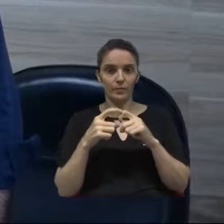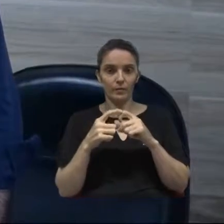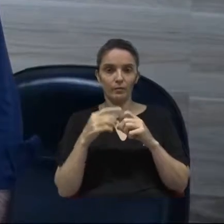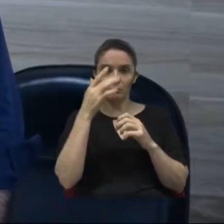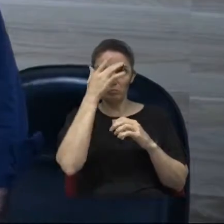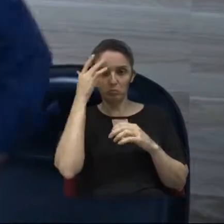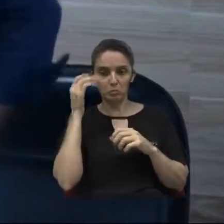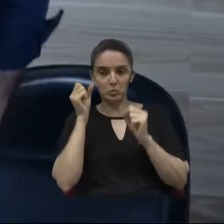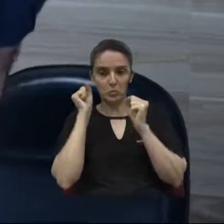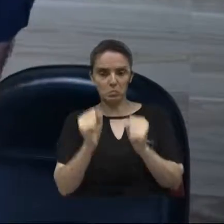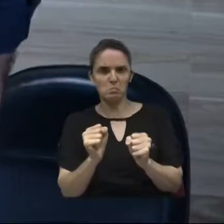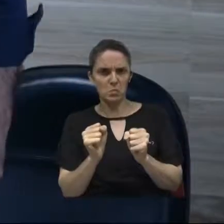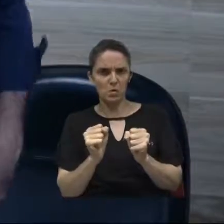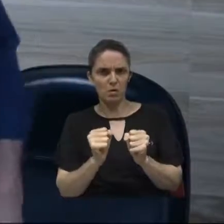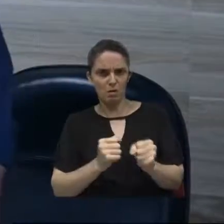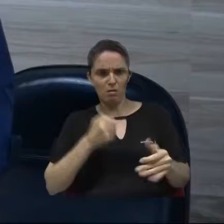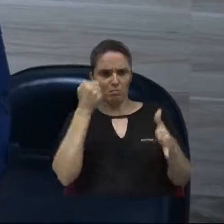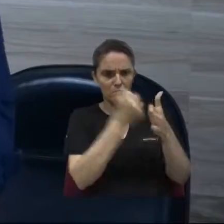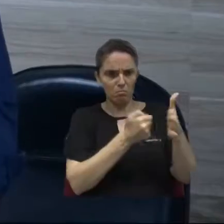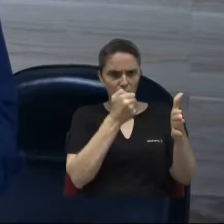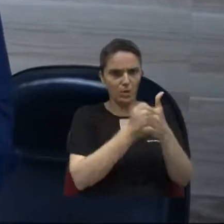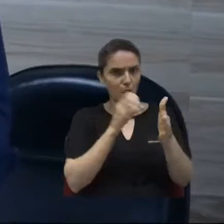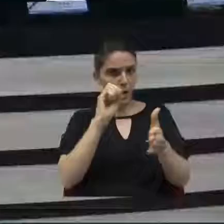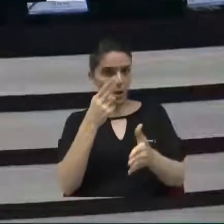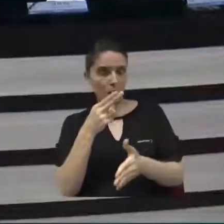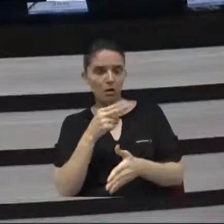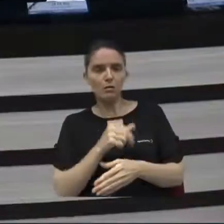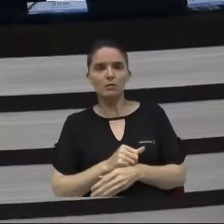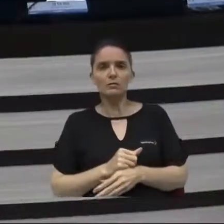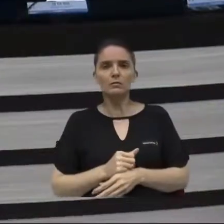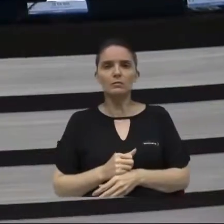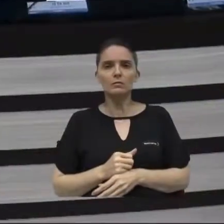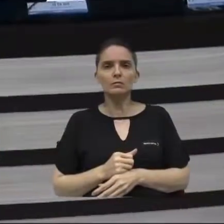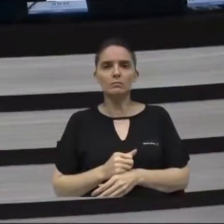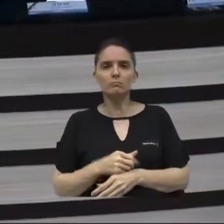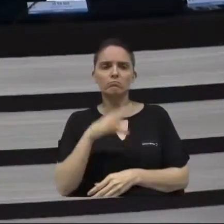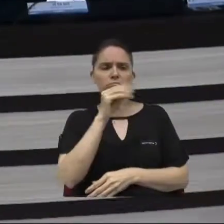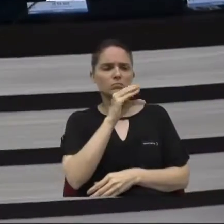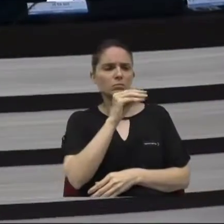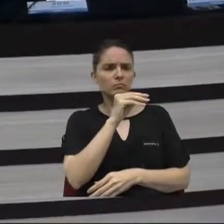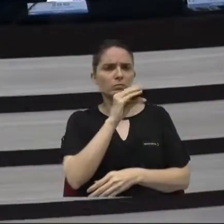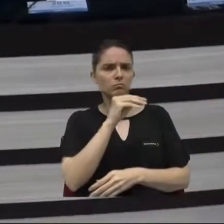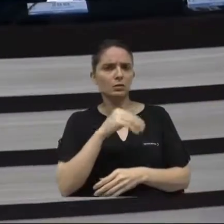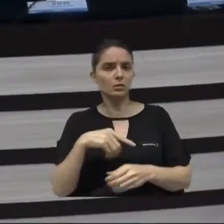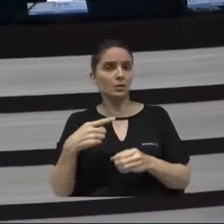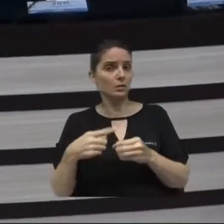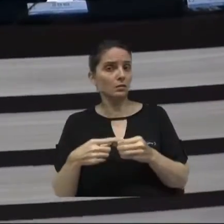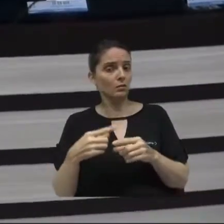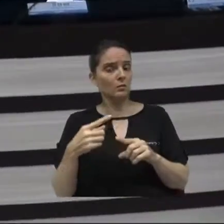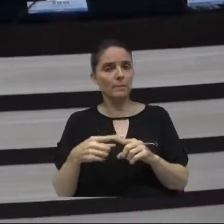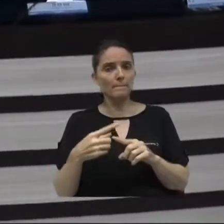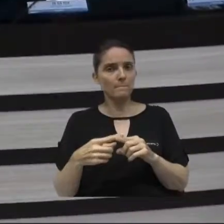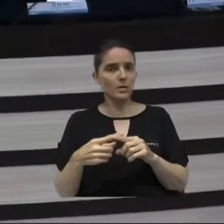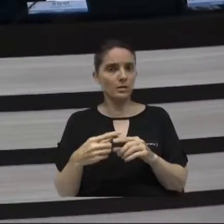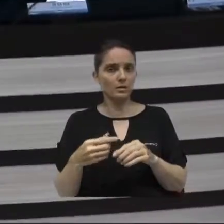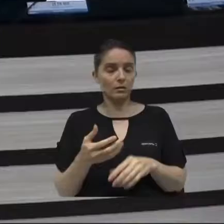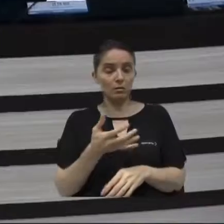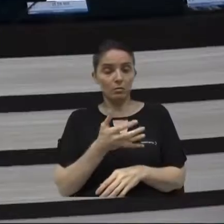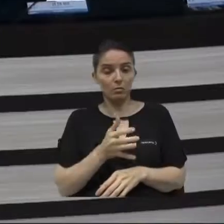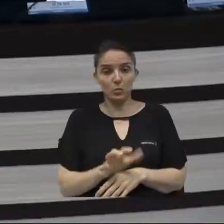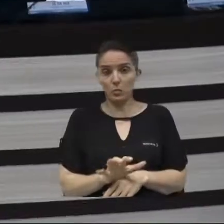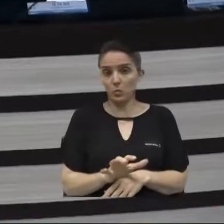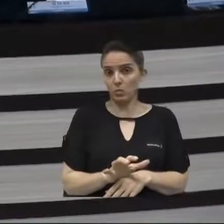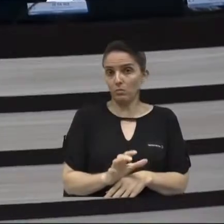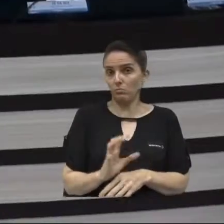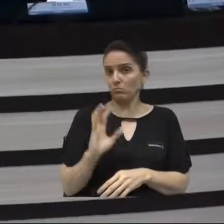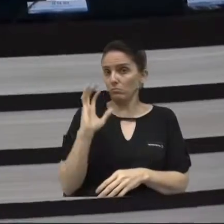física e verbal de alguns bandalheiros da cidade que, não contente, de repente, com a situação, às